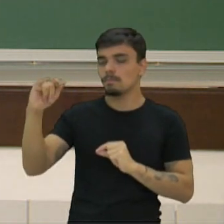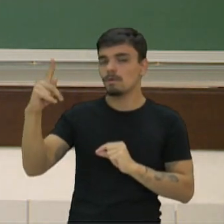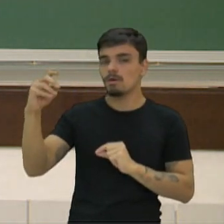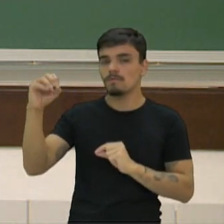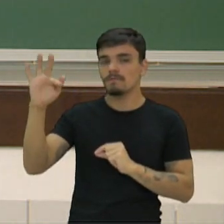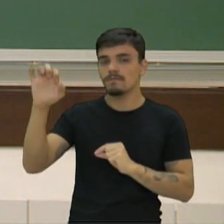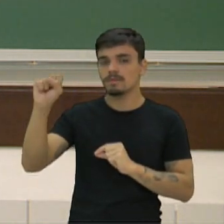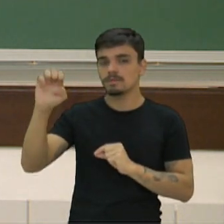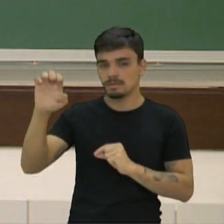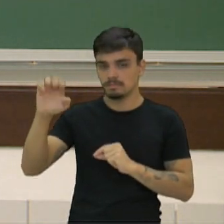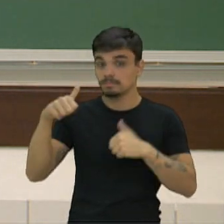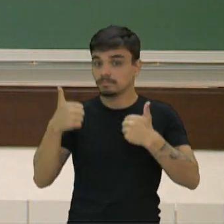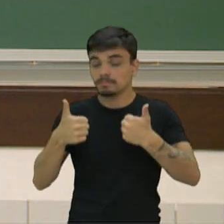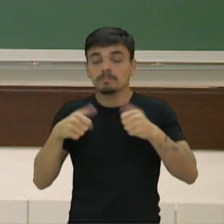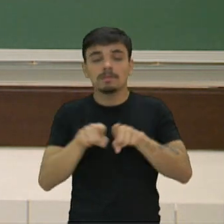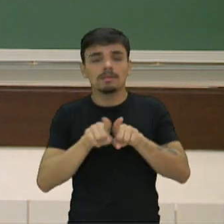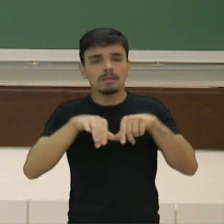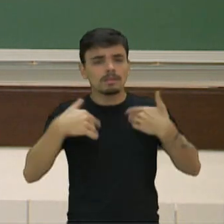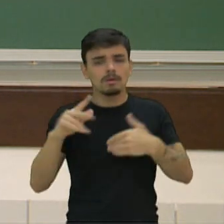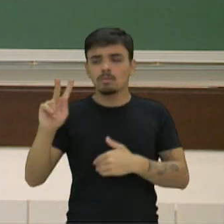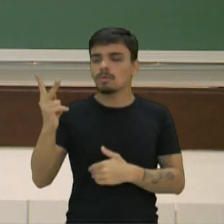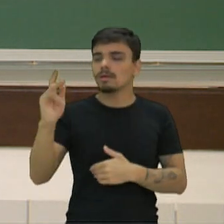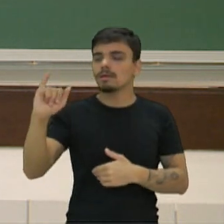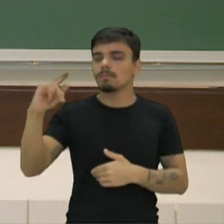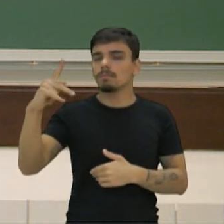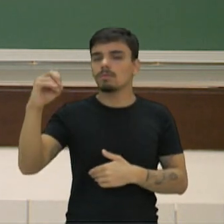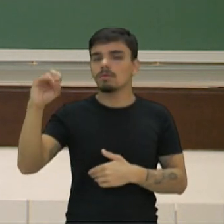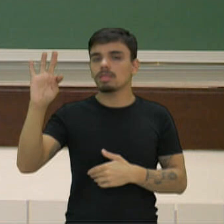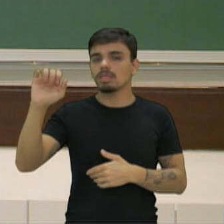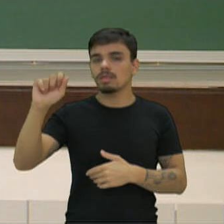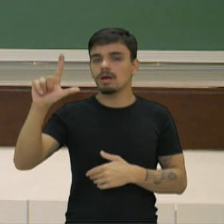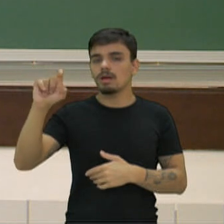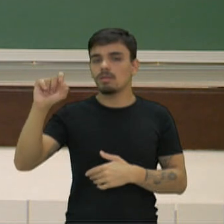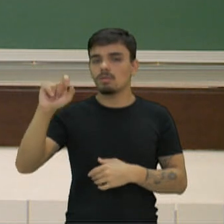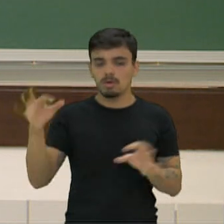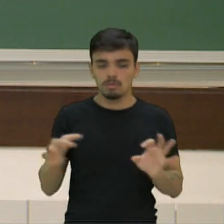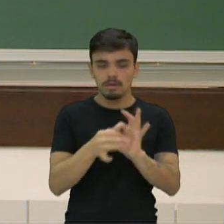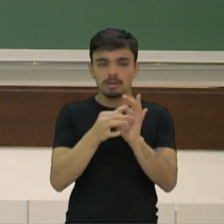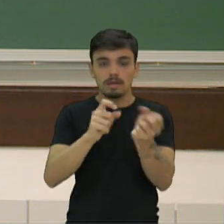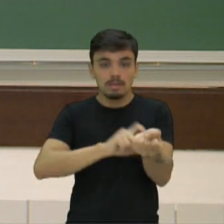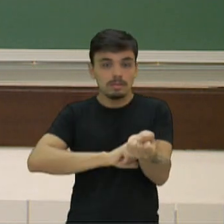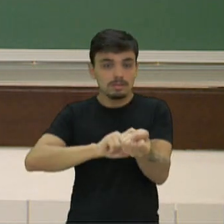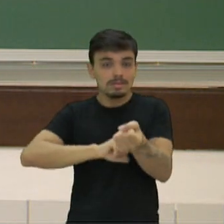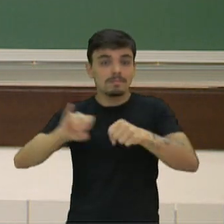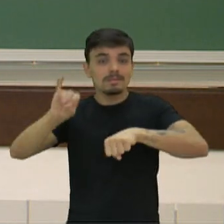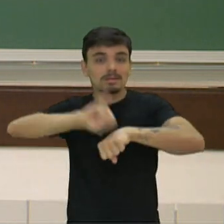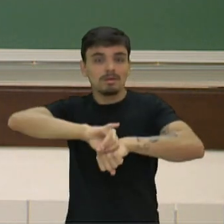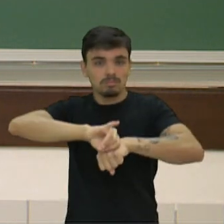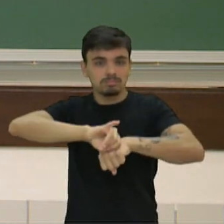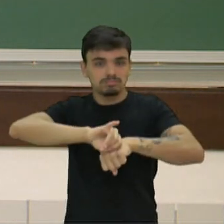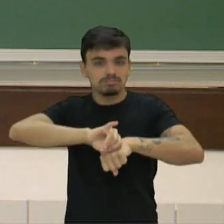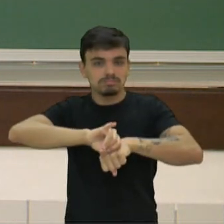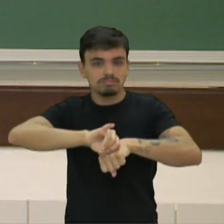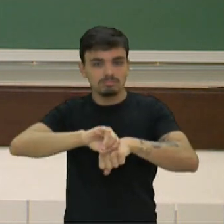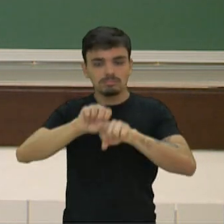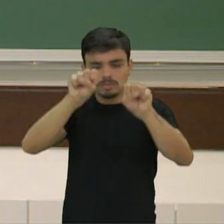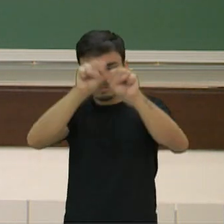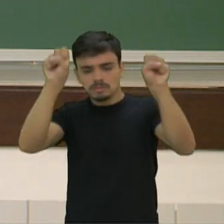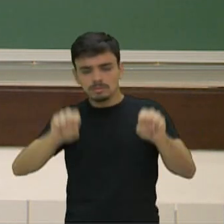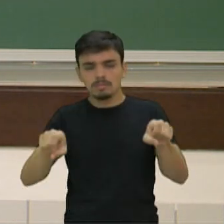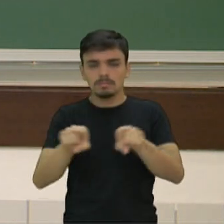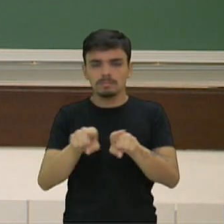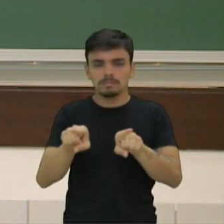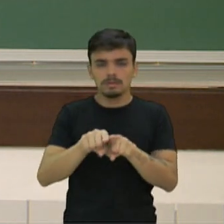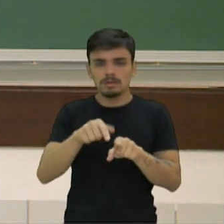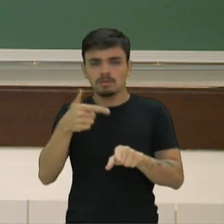tá? O hipotálamo faz parte do sistema nervoso central. A hipófise faz parte do sistema